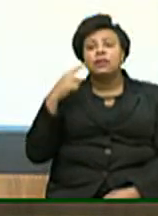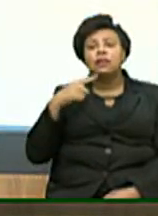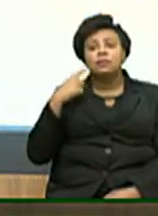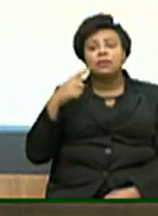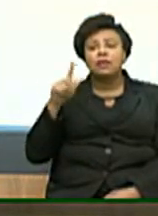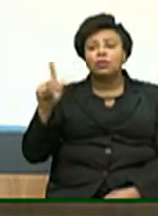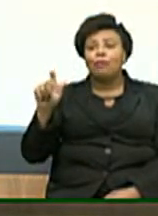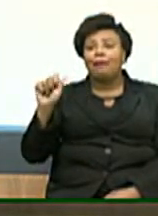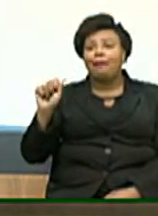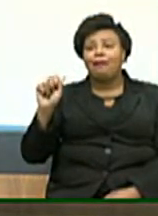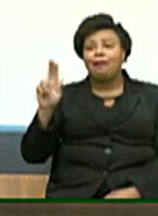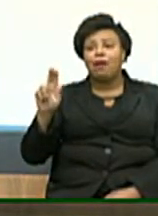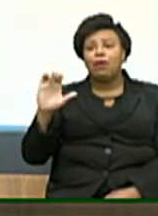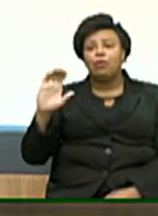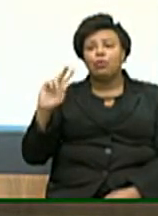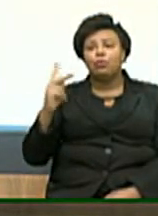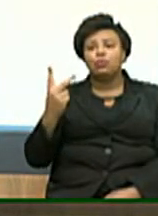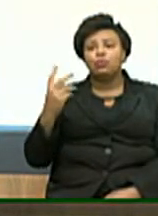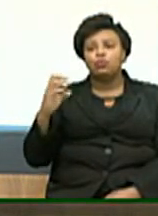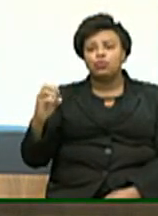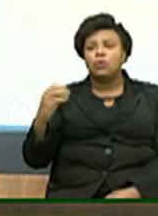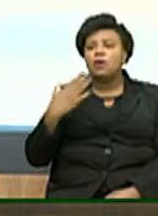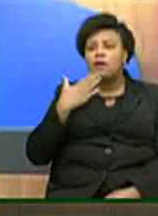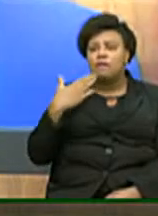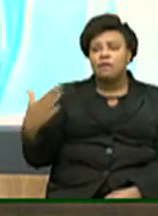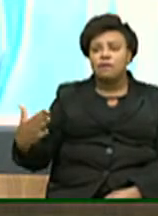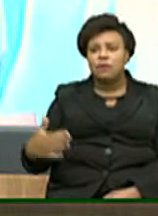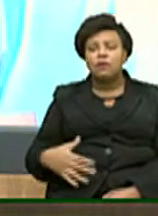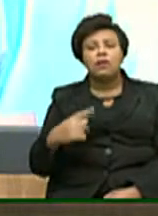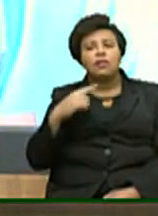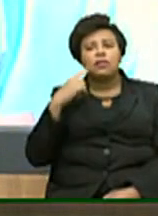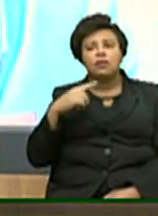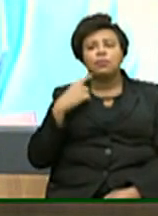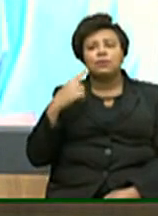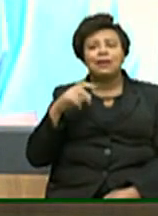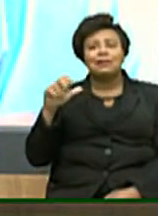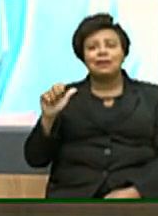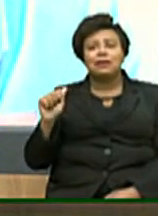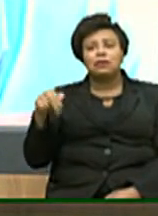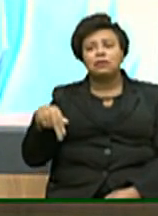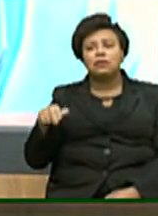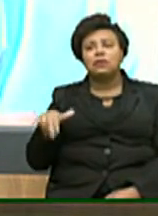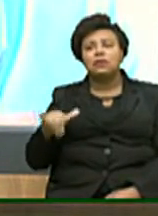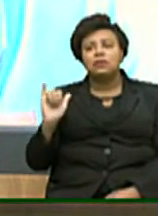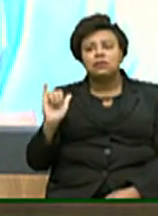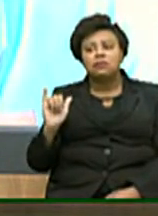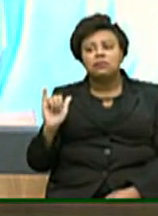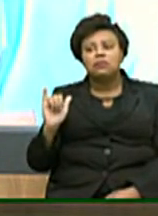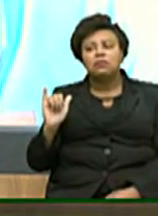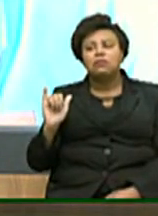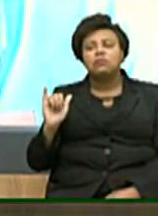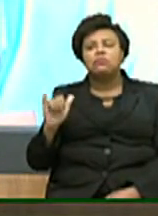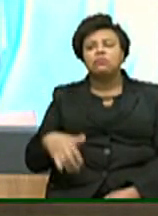Deputado Gaúcho da Geral. Favorável, presidente. Deputada Anne Ortiz.